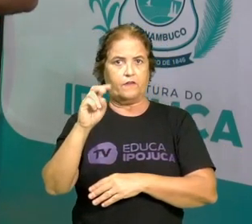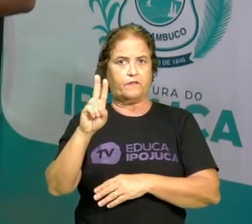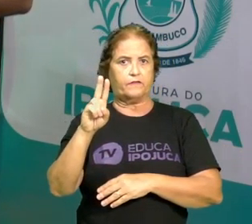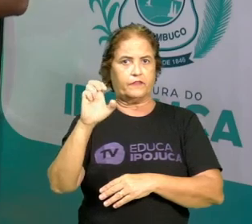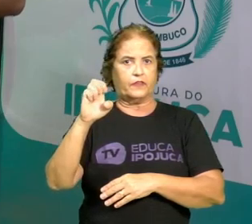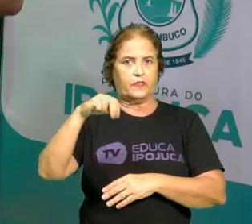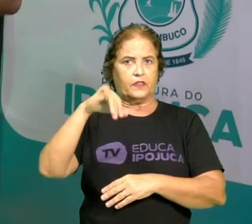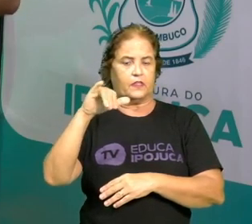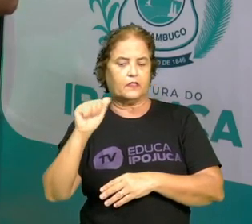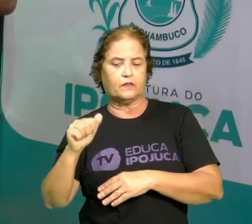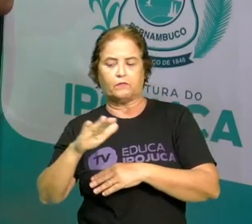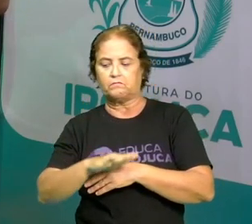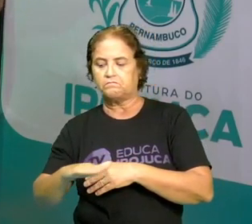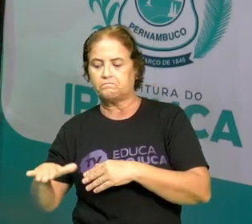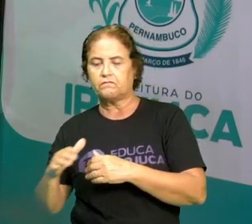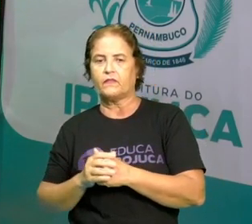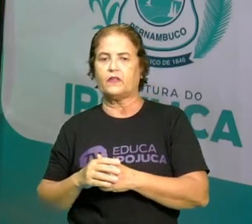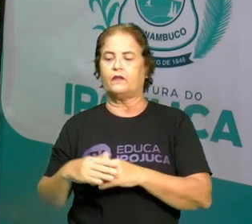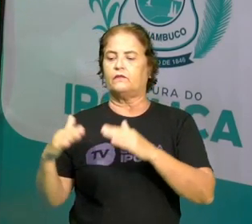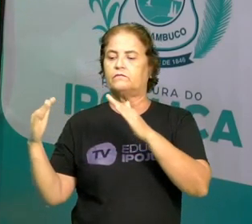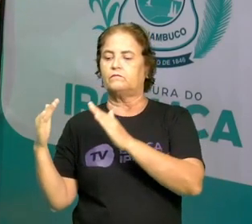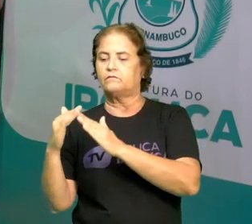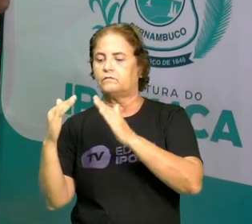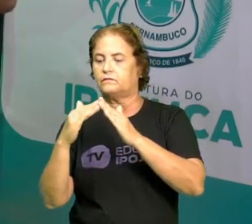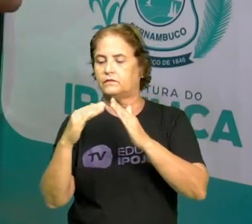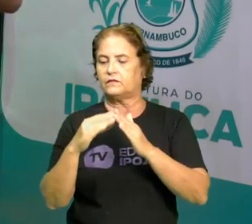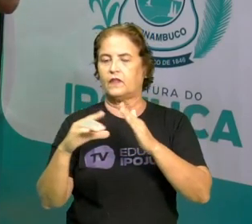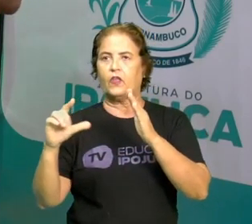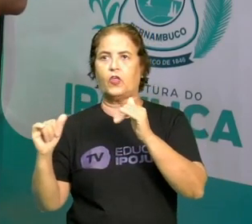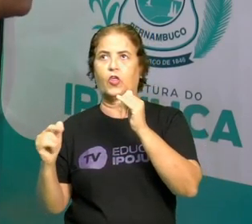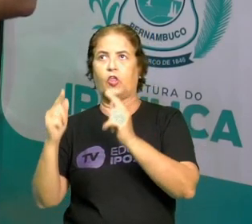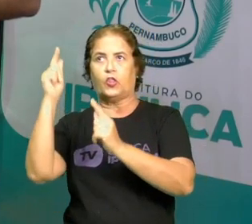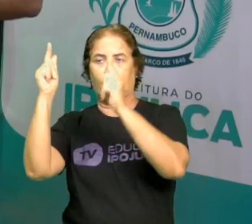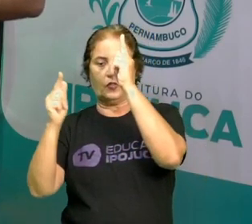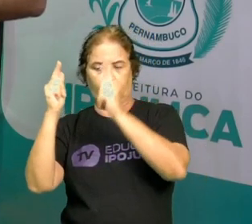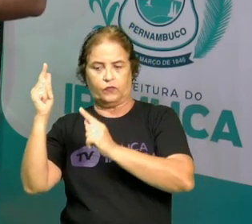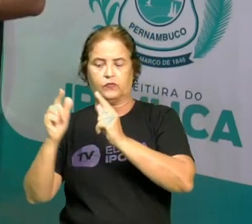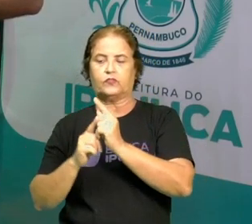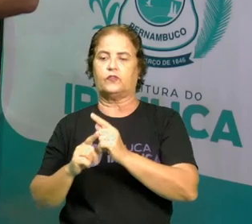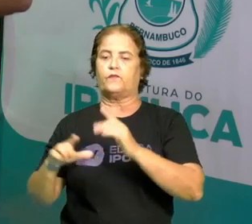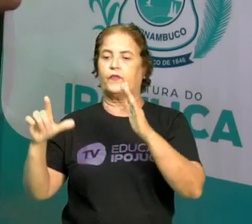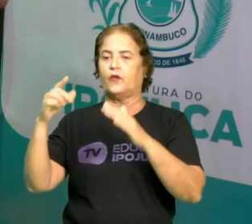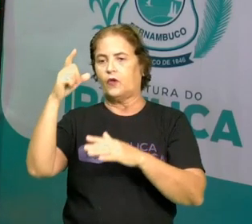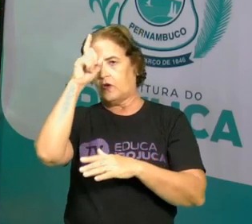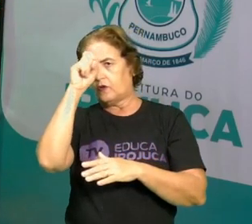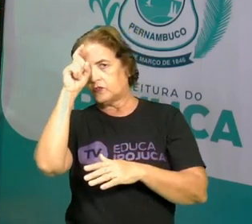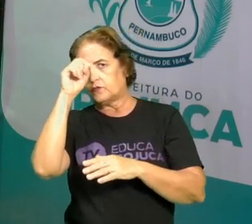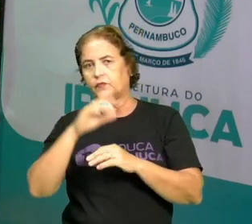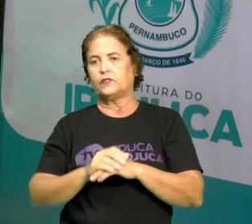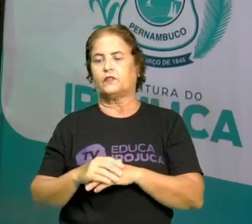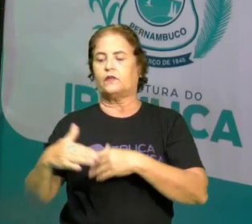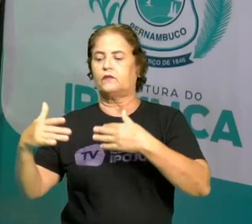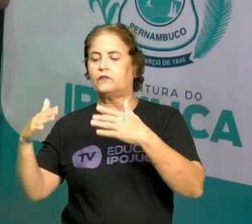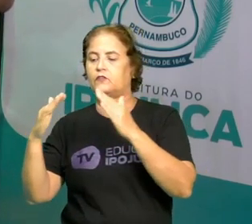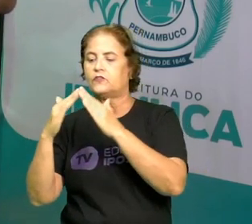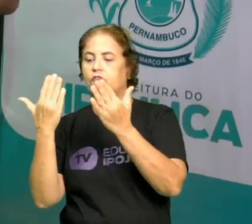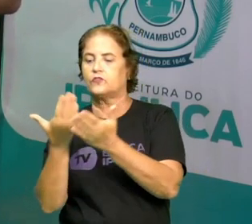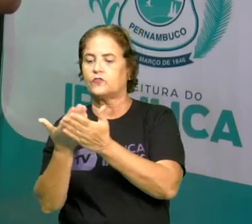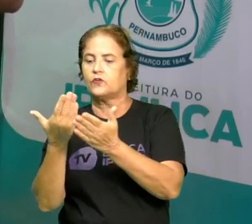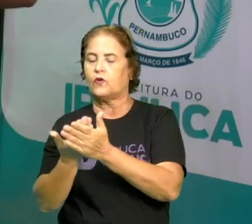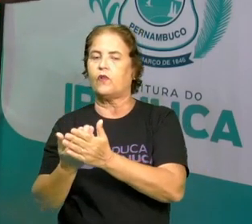calçadas, habitações industriais, hospitais, escolas, comércios, abastecimento de